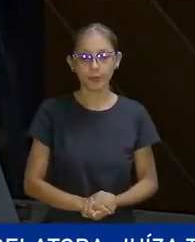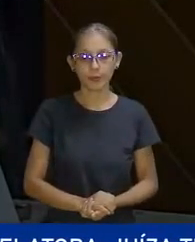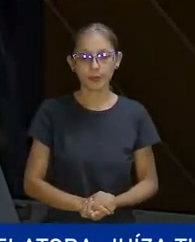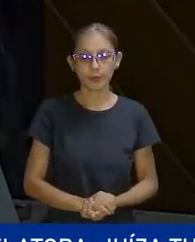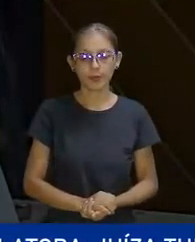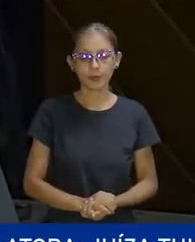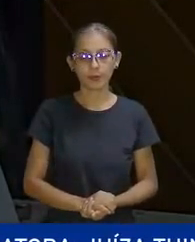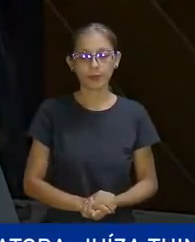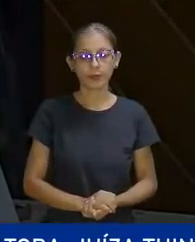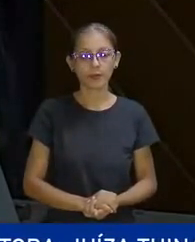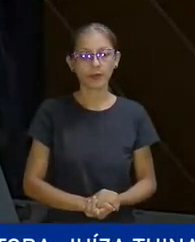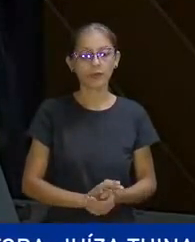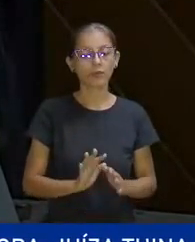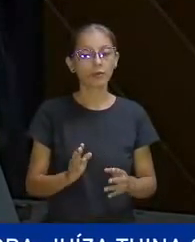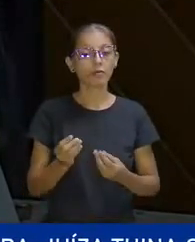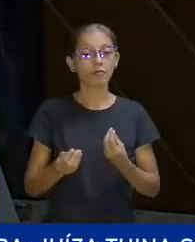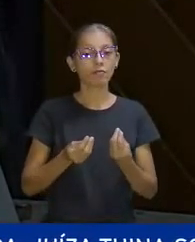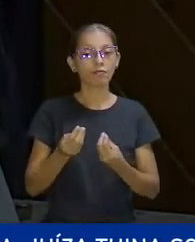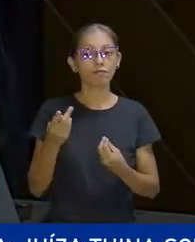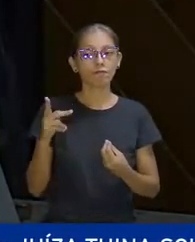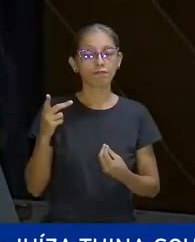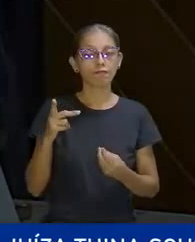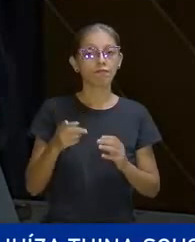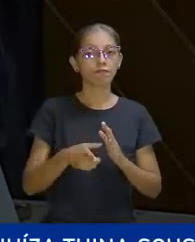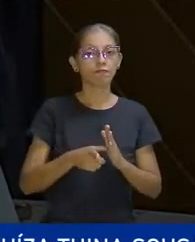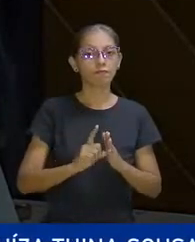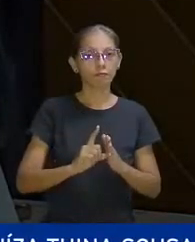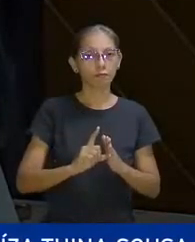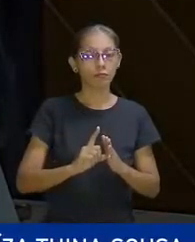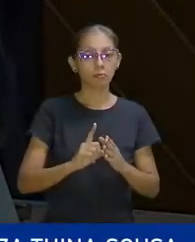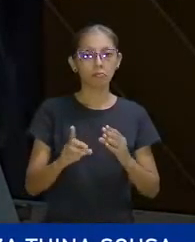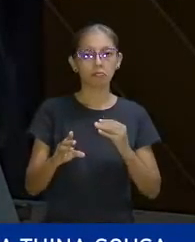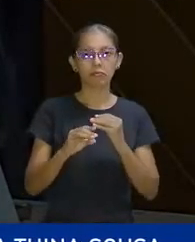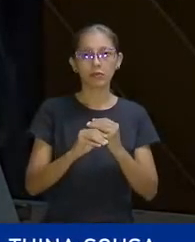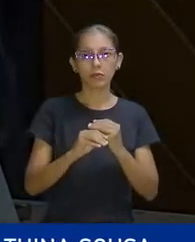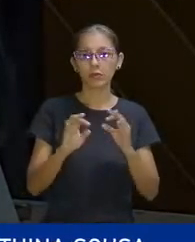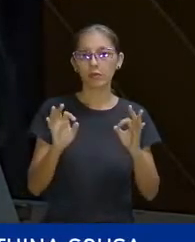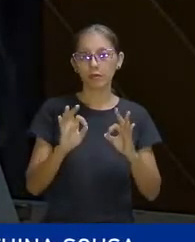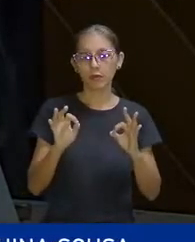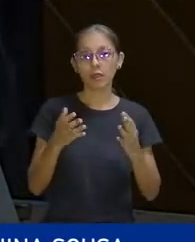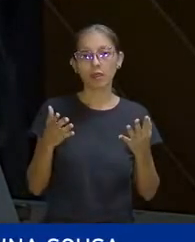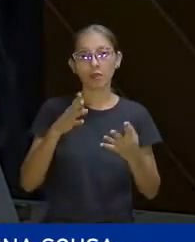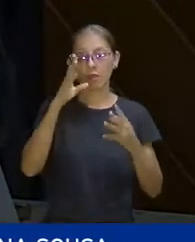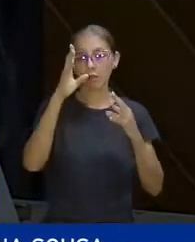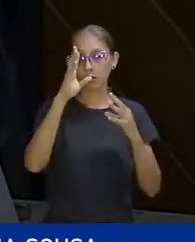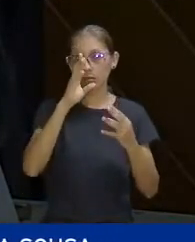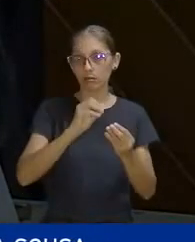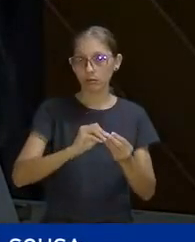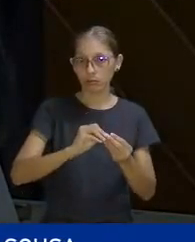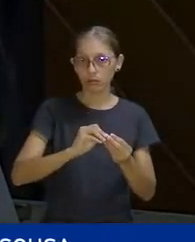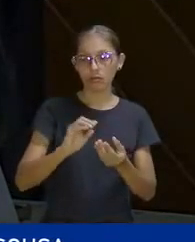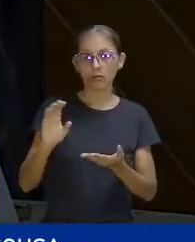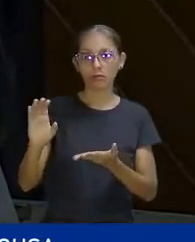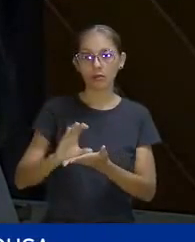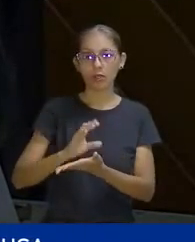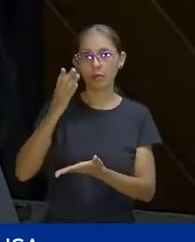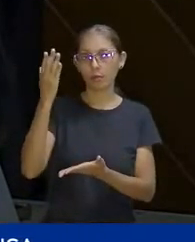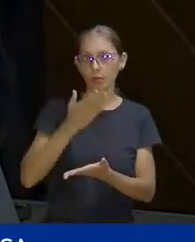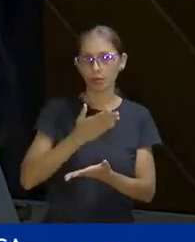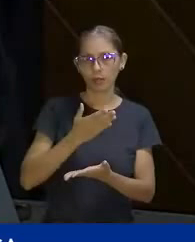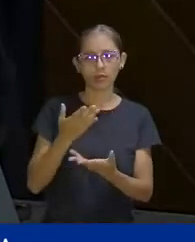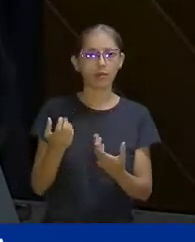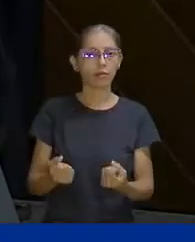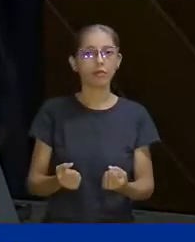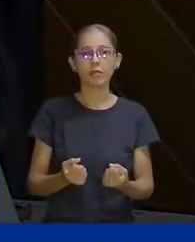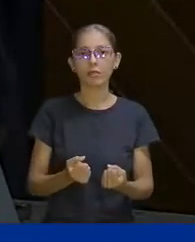outra sorte senão adotar-se a mesma conclusão pela desaprovação das contas, pelo menos pelos mesmos fundamentos da decisão